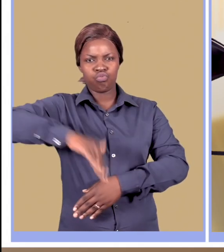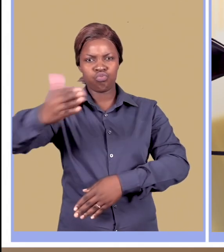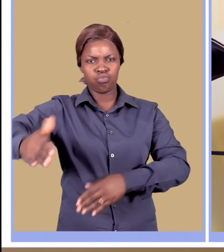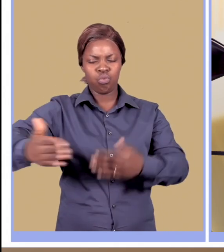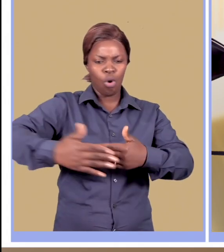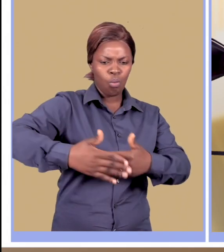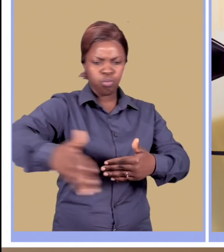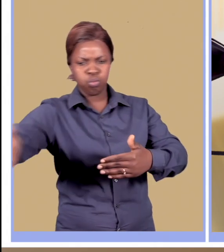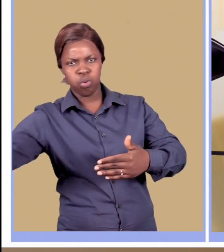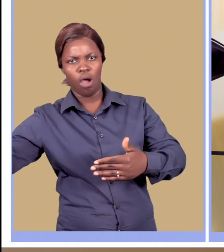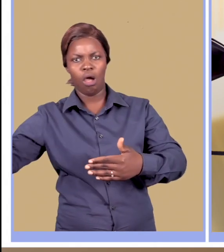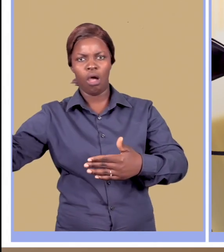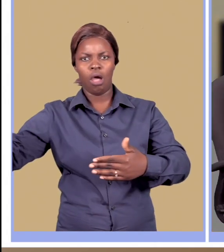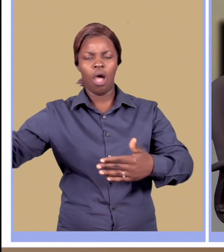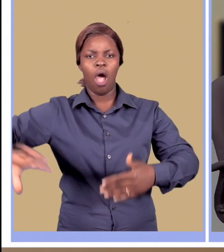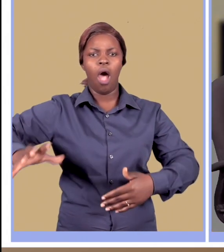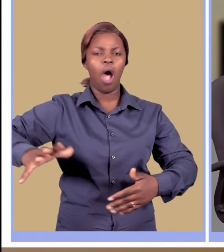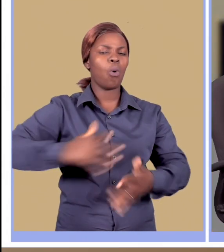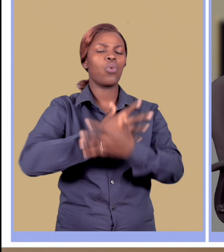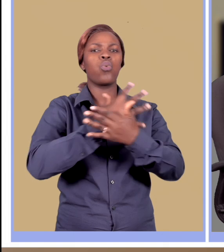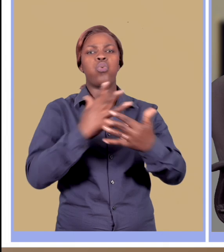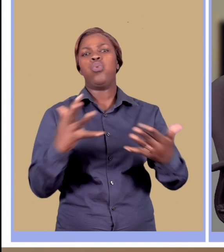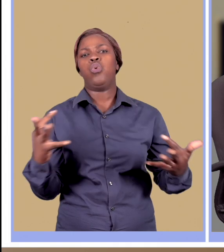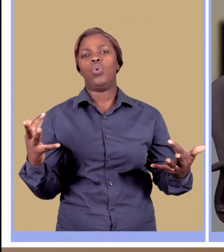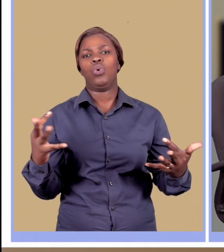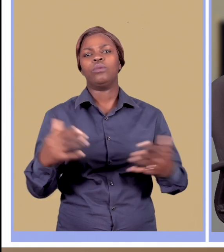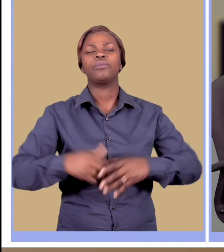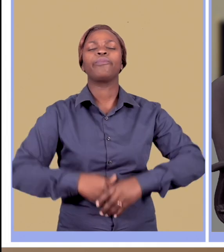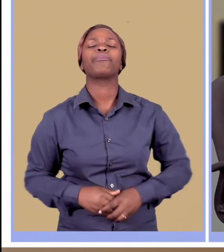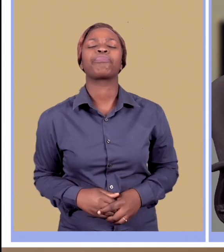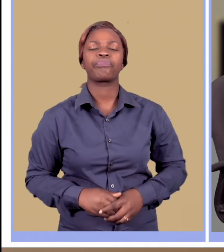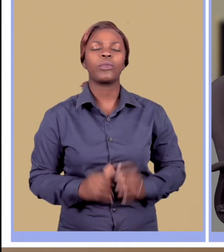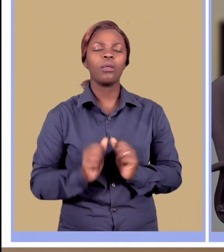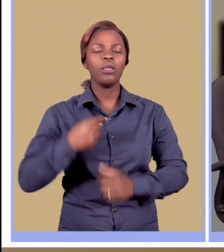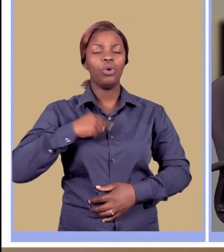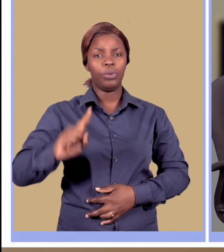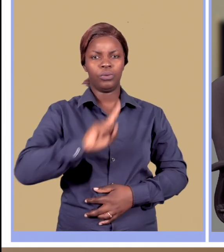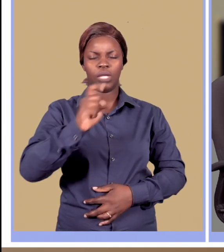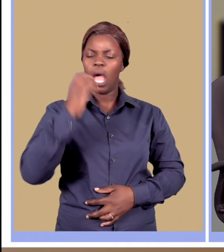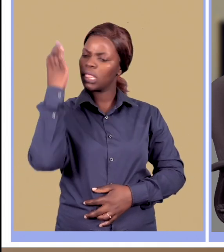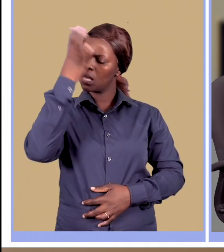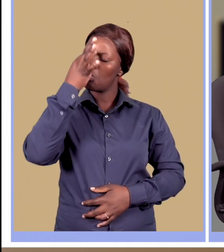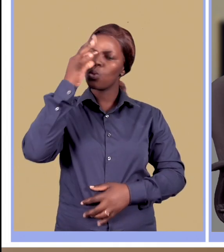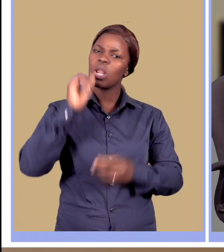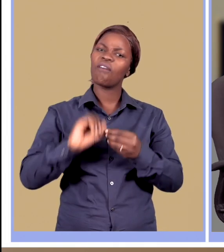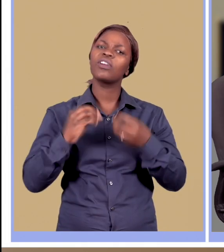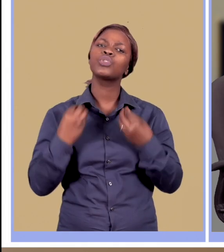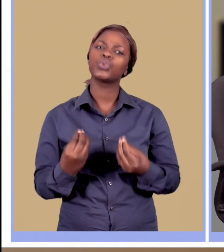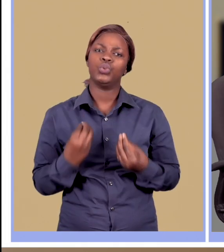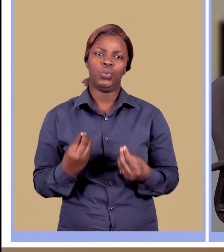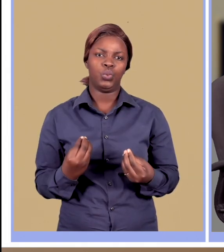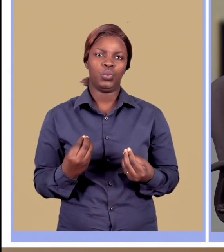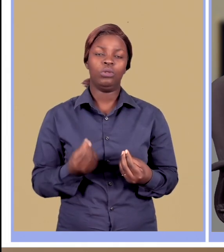e que havia uma grande avalanche de água. Em Nampula isso não tem acontecido, a informação chega a tempo e horas.